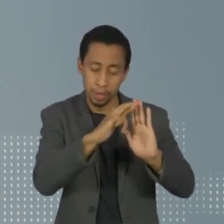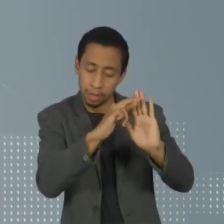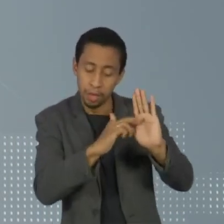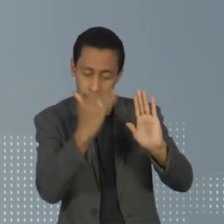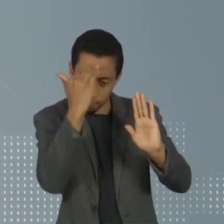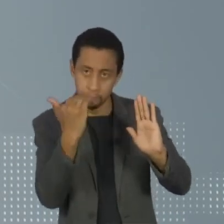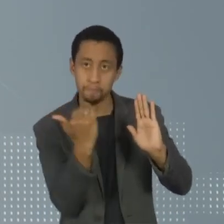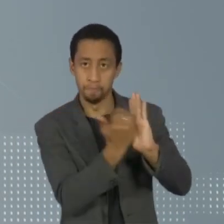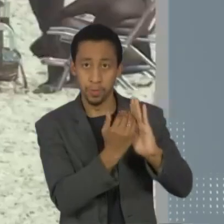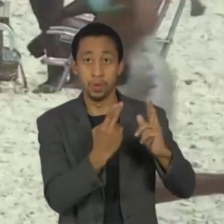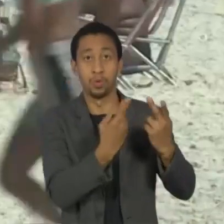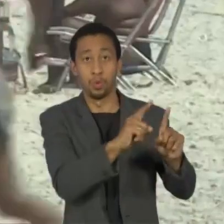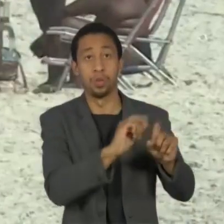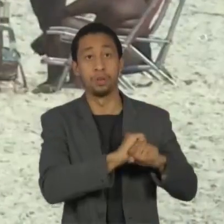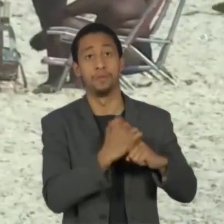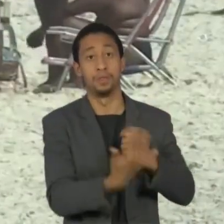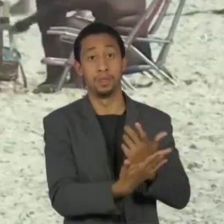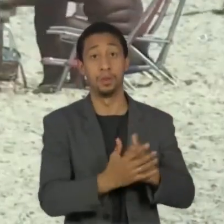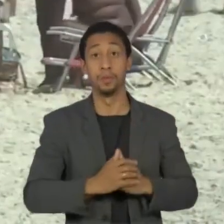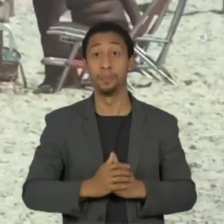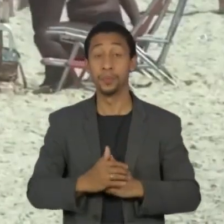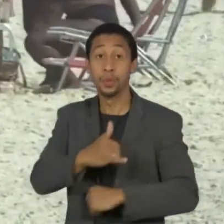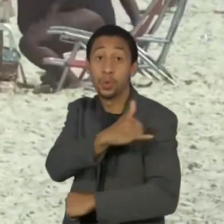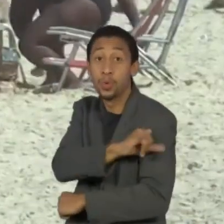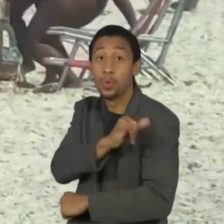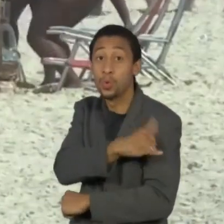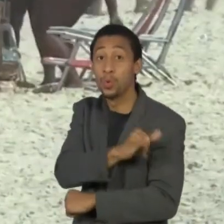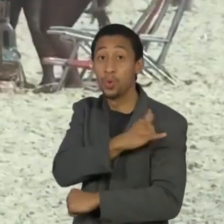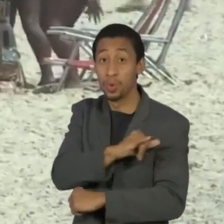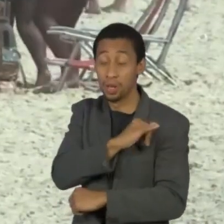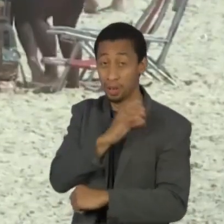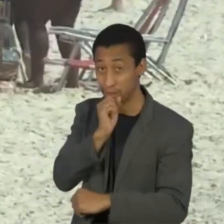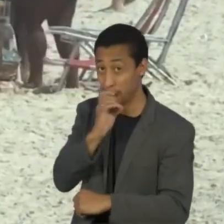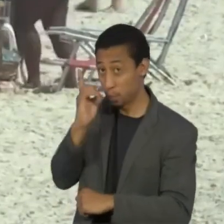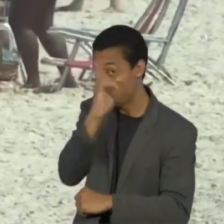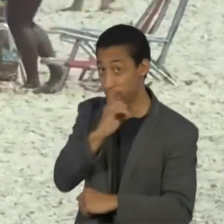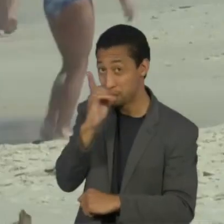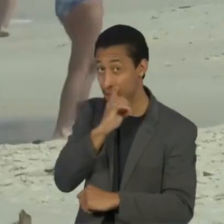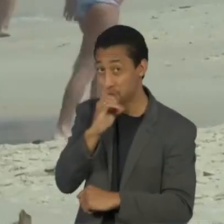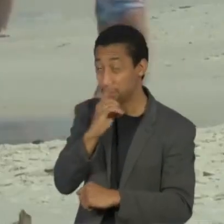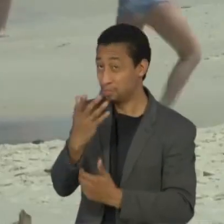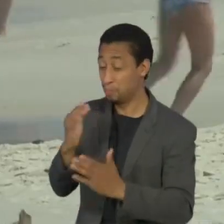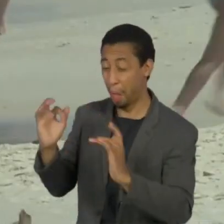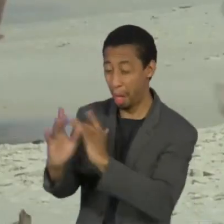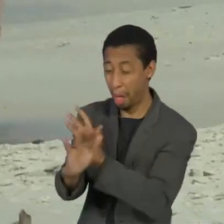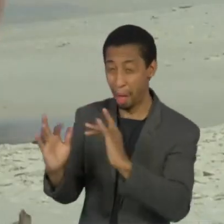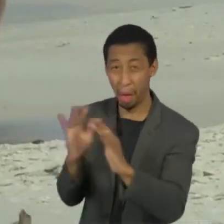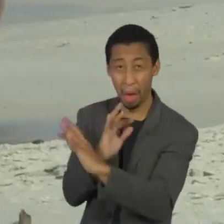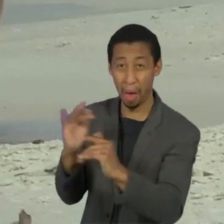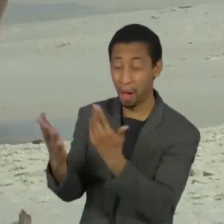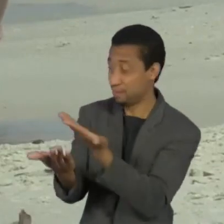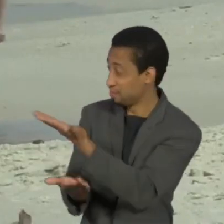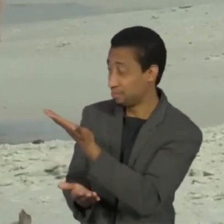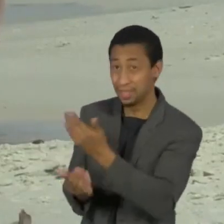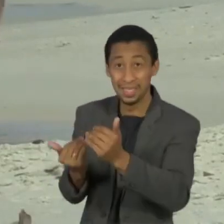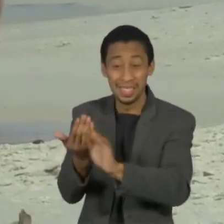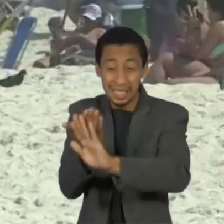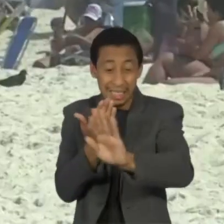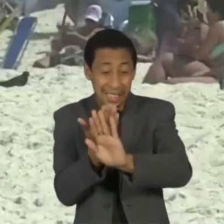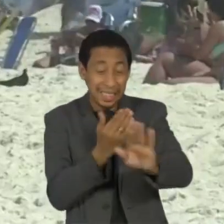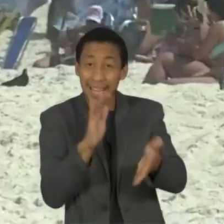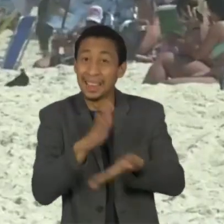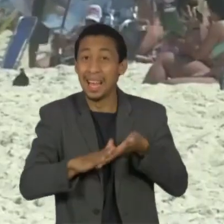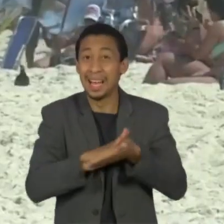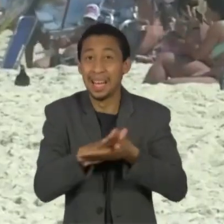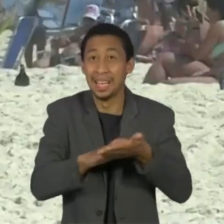sanitárias contra a Covid-19. No Rio de Janeiro, mais um final de semana sem distanciamento social, apesar da proibição de permanência na areia.